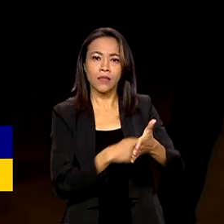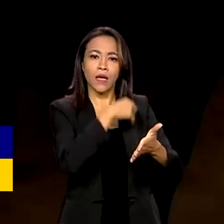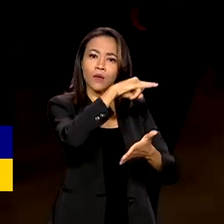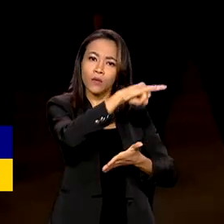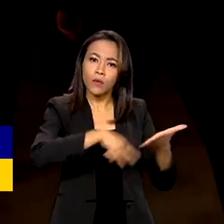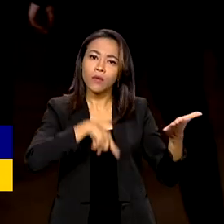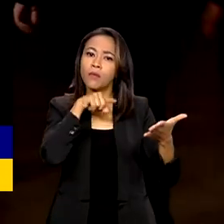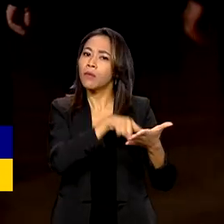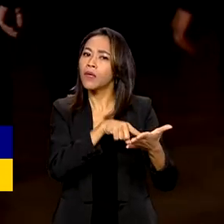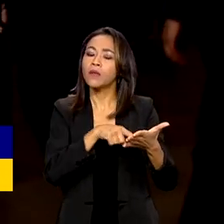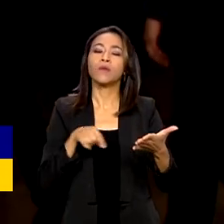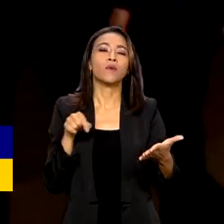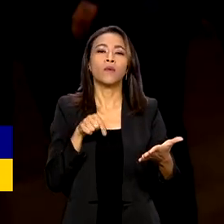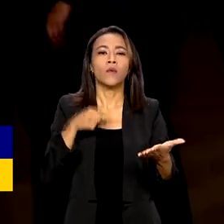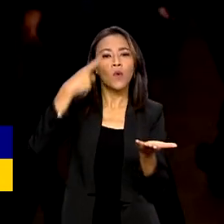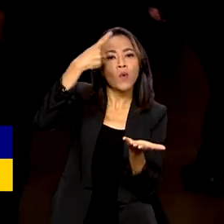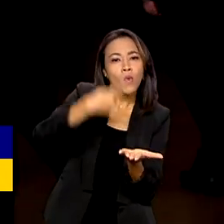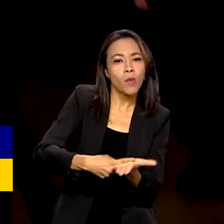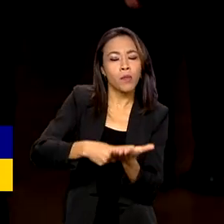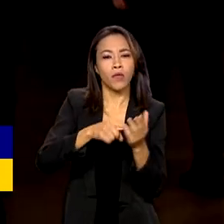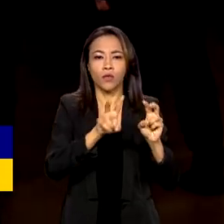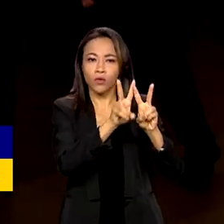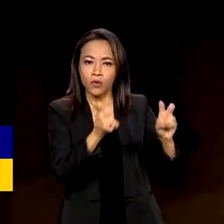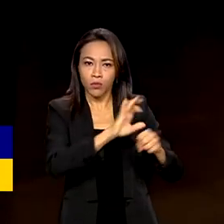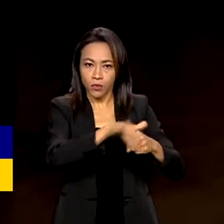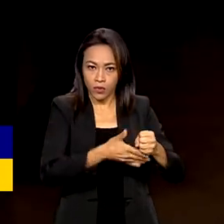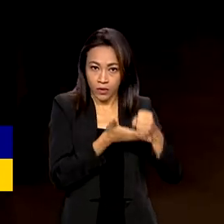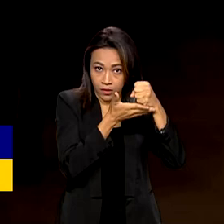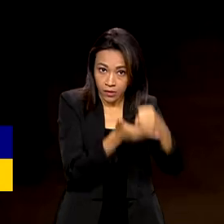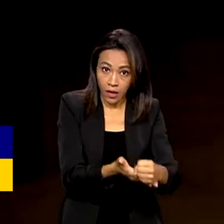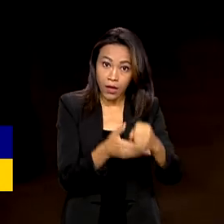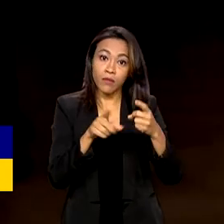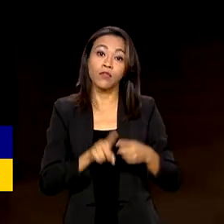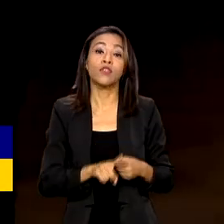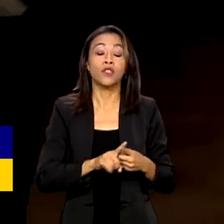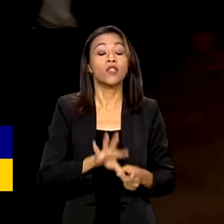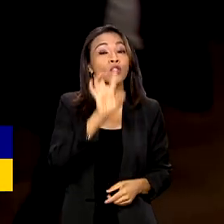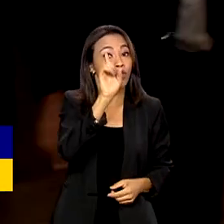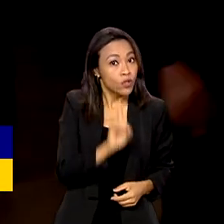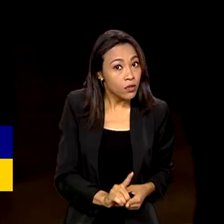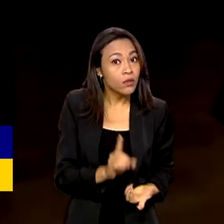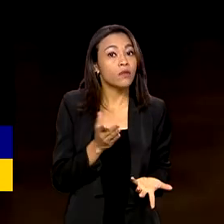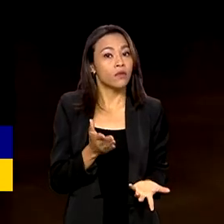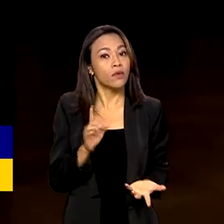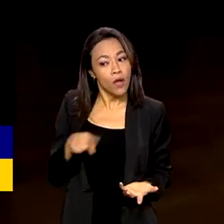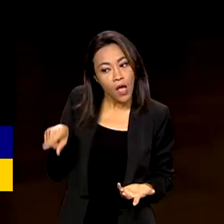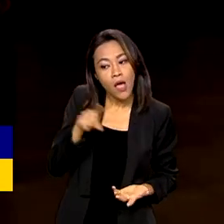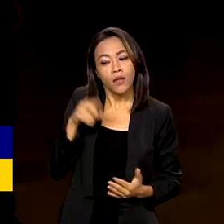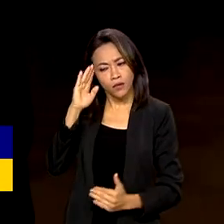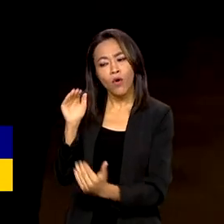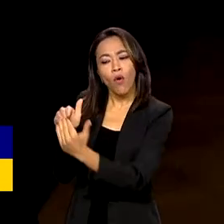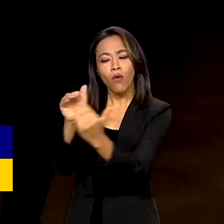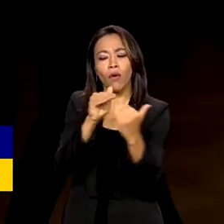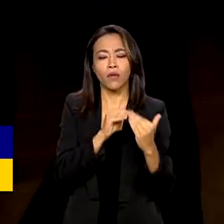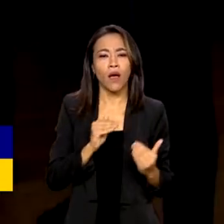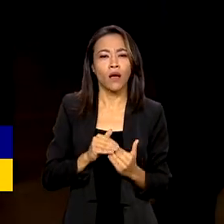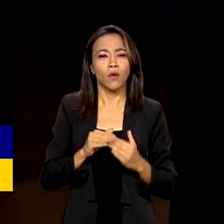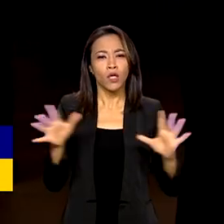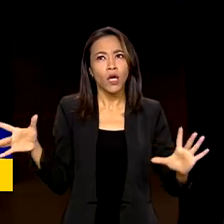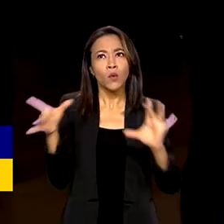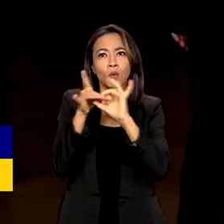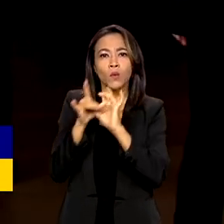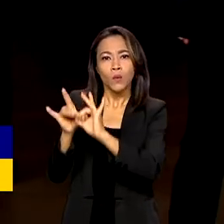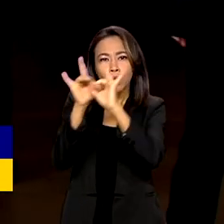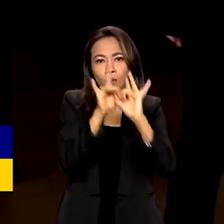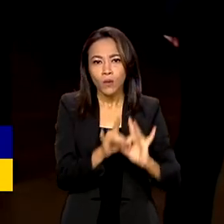que reafirmaram o compromisso com o desenvolvimento sustentável e Estado de Direito. Concordaram que a integração da região é